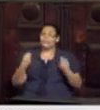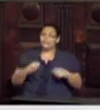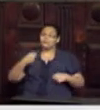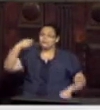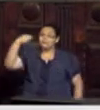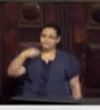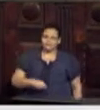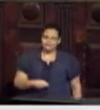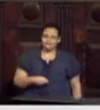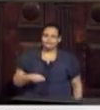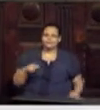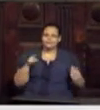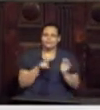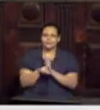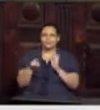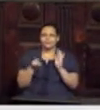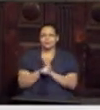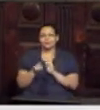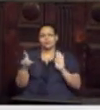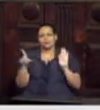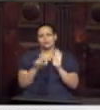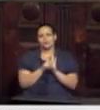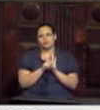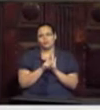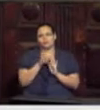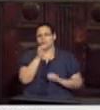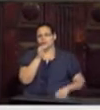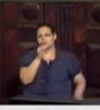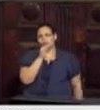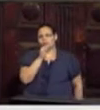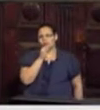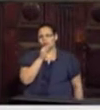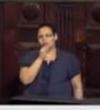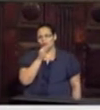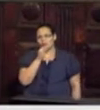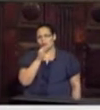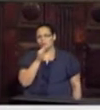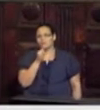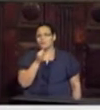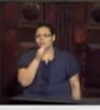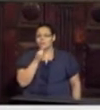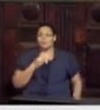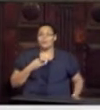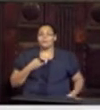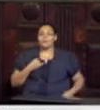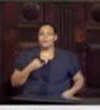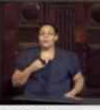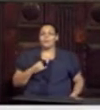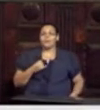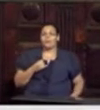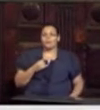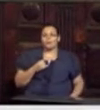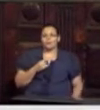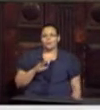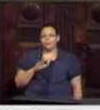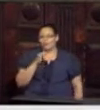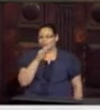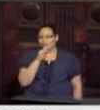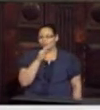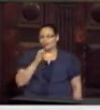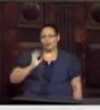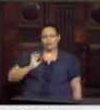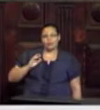firme a questão da legislação. A questão, por exemplo, da receptação qualificada, a fala do